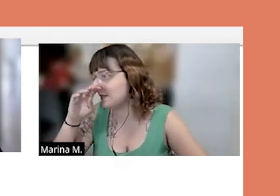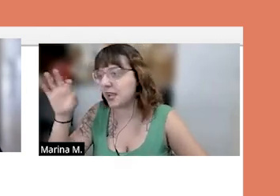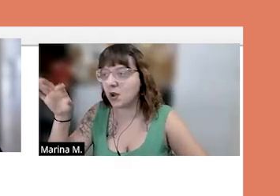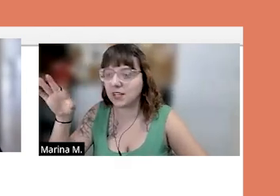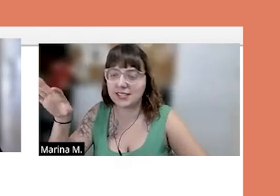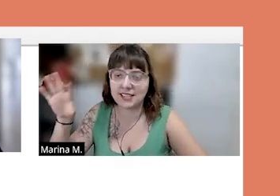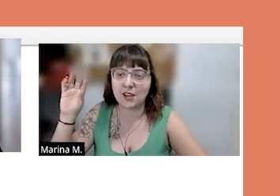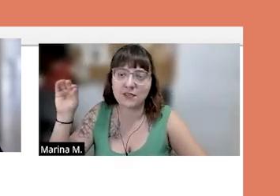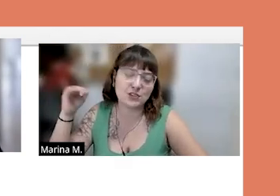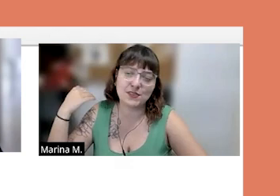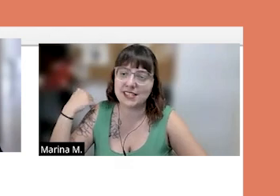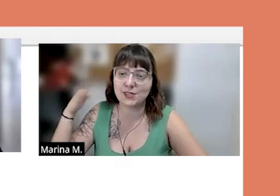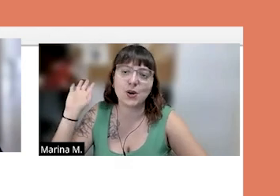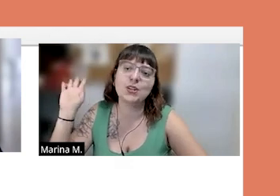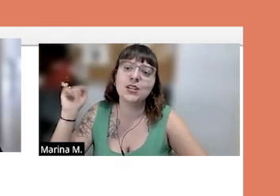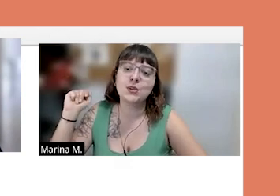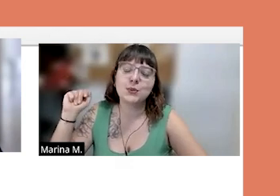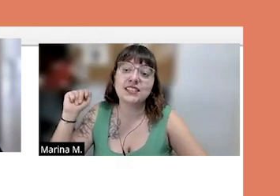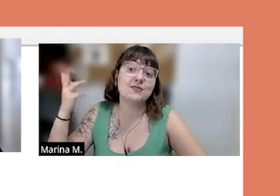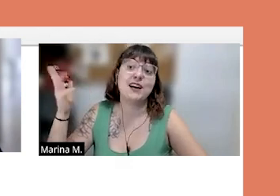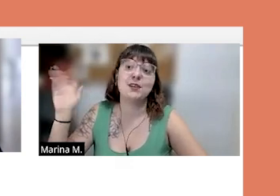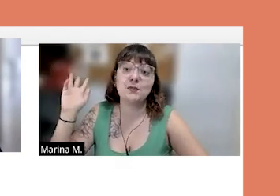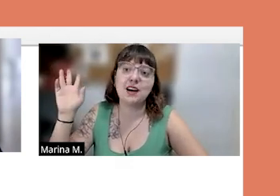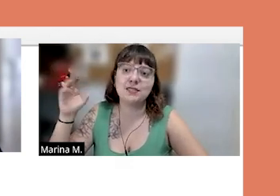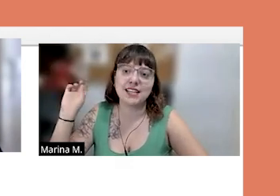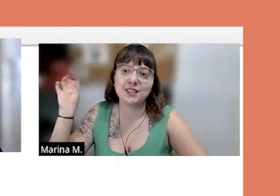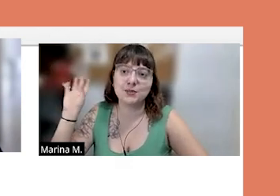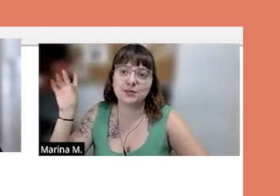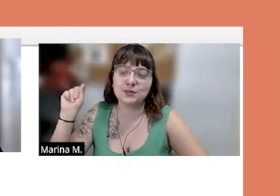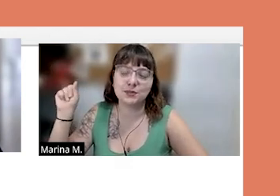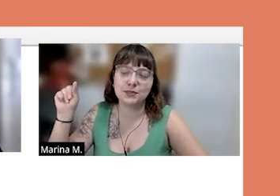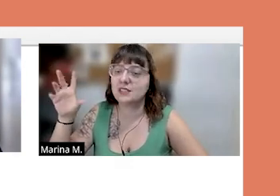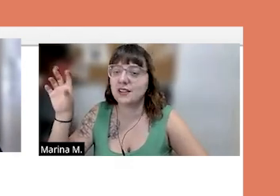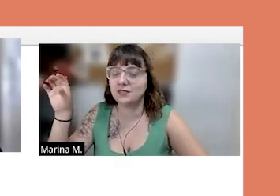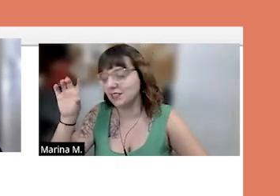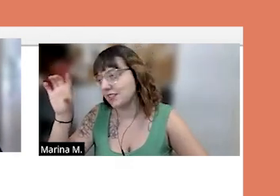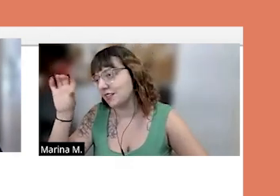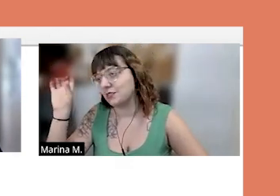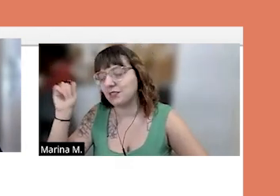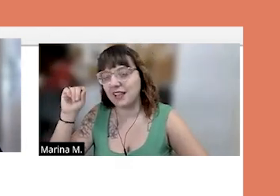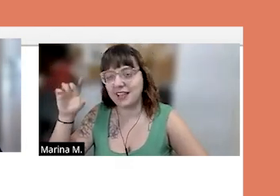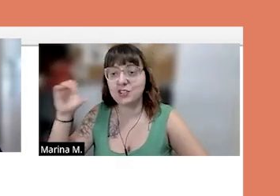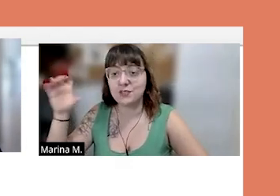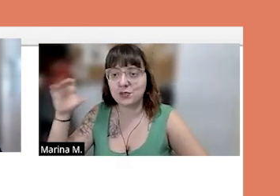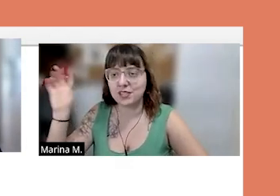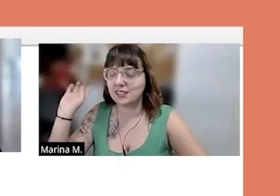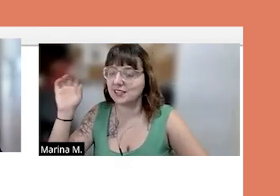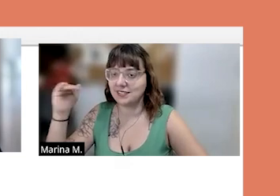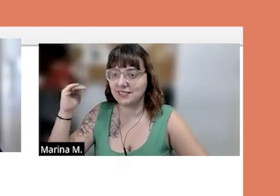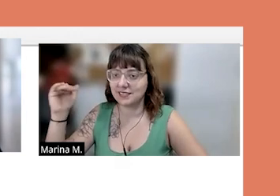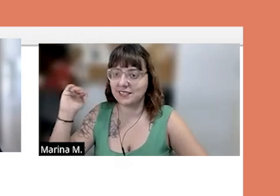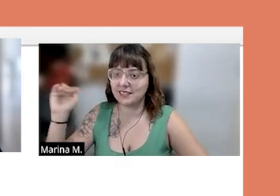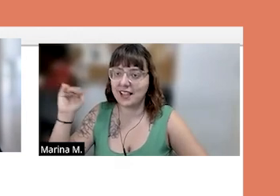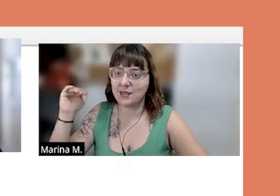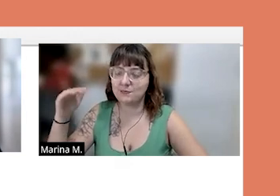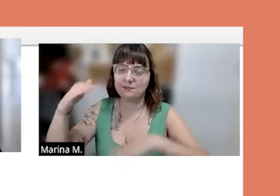índices melhores, assim, ao invés de fazer só o intervalo igual, né? Com o intervalo, as divisões